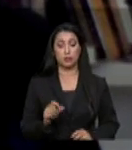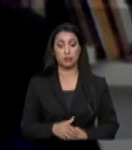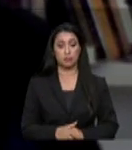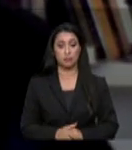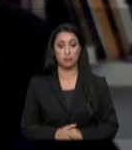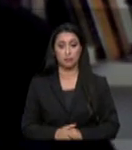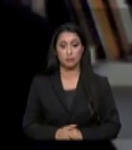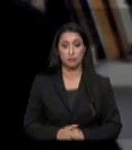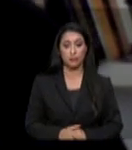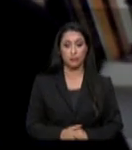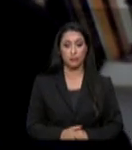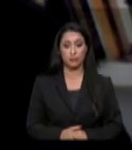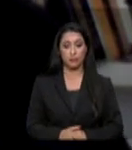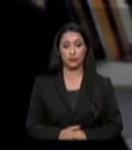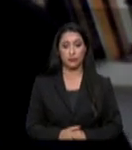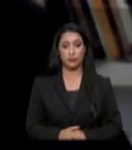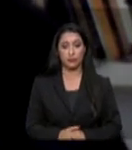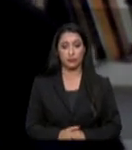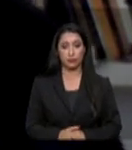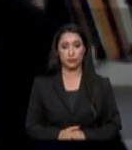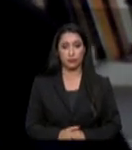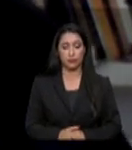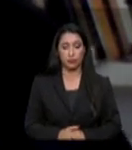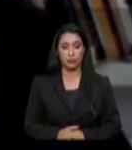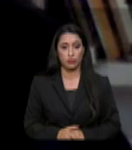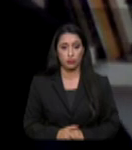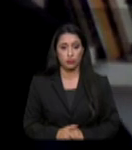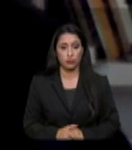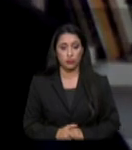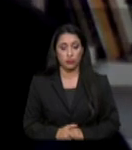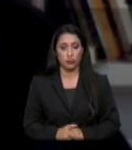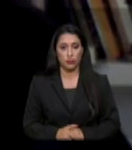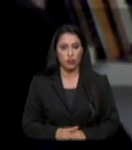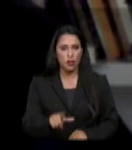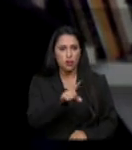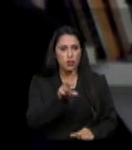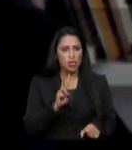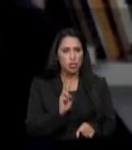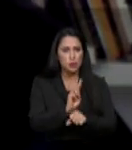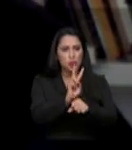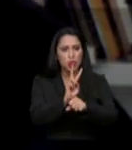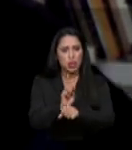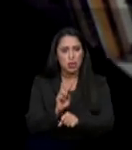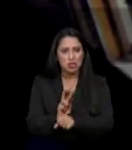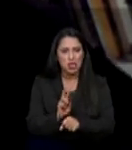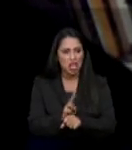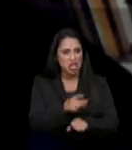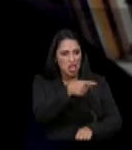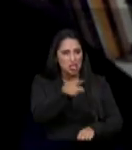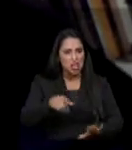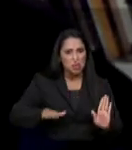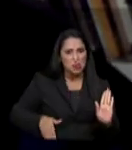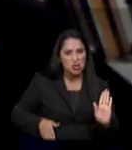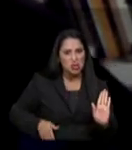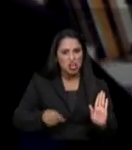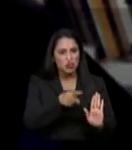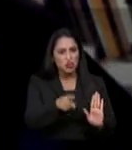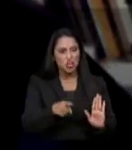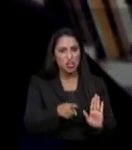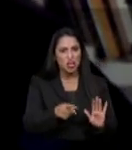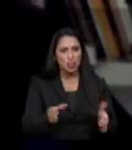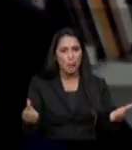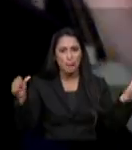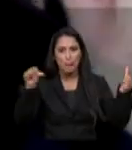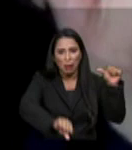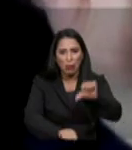E aí e os seus protegem esses bandidos vocês são a história